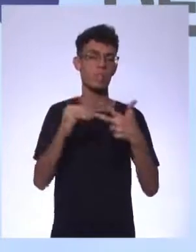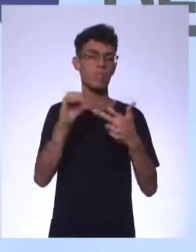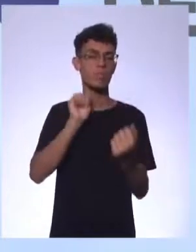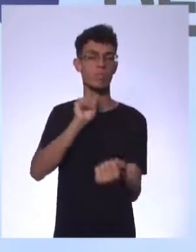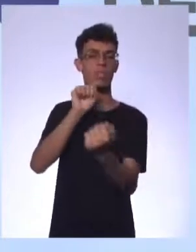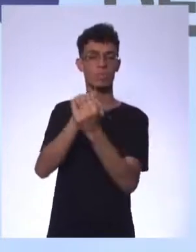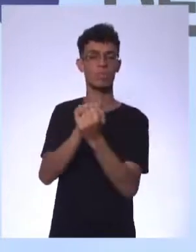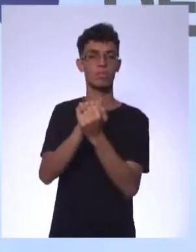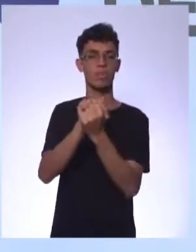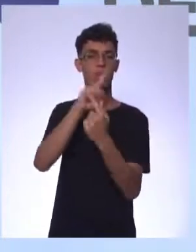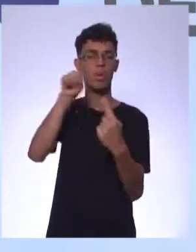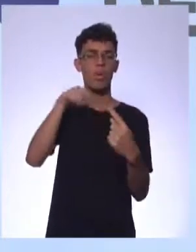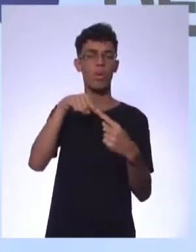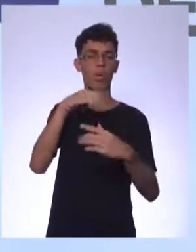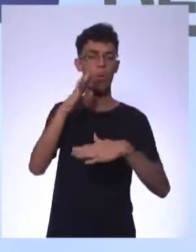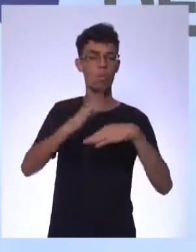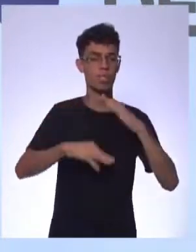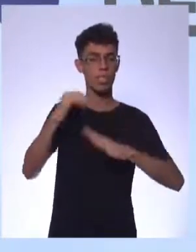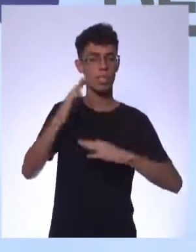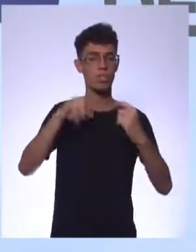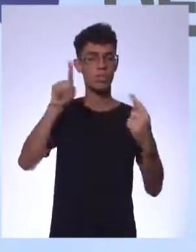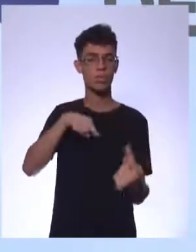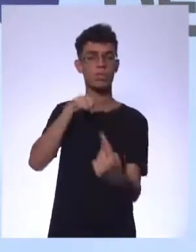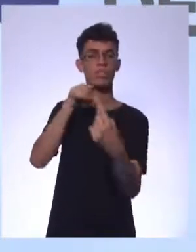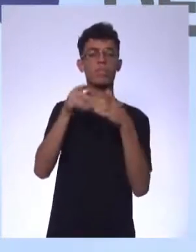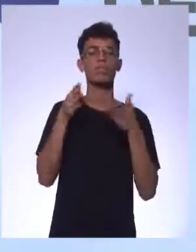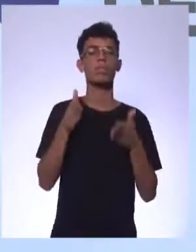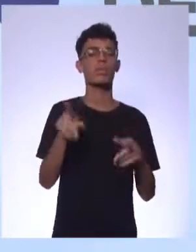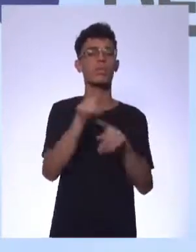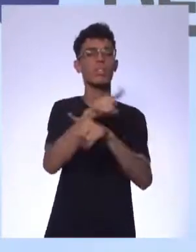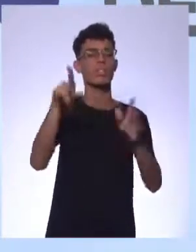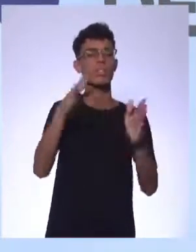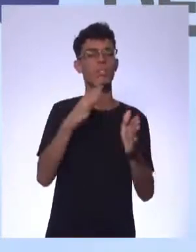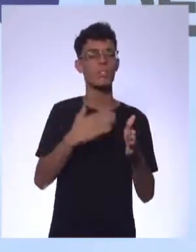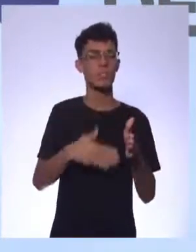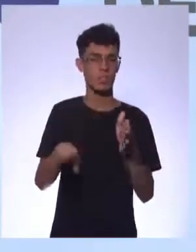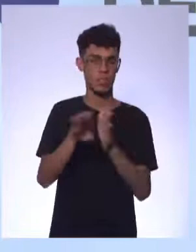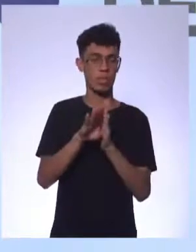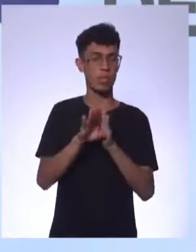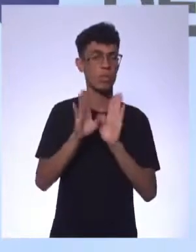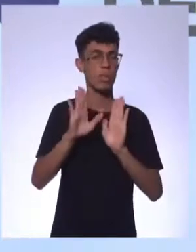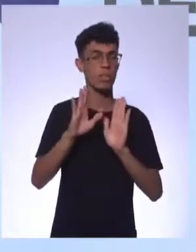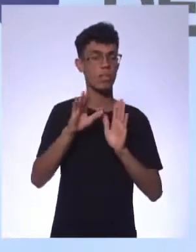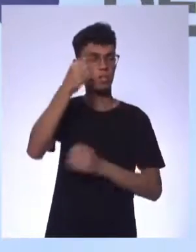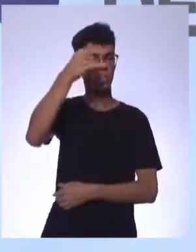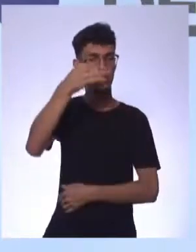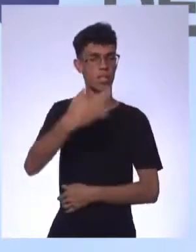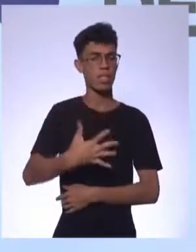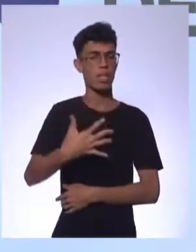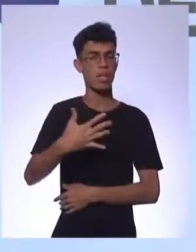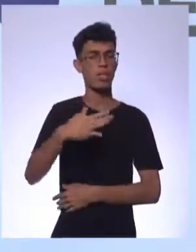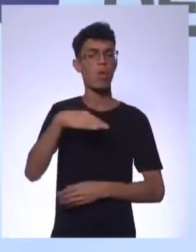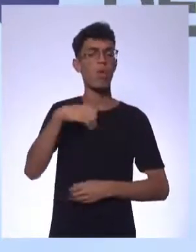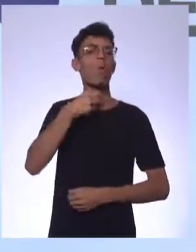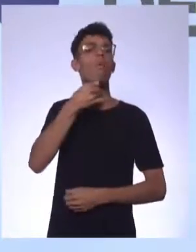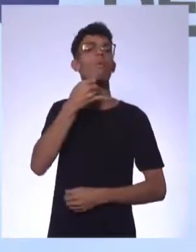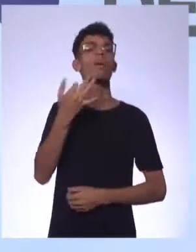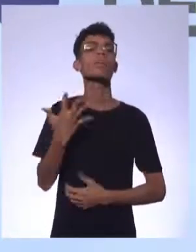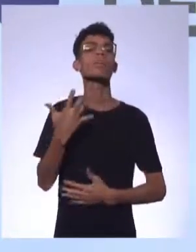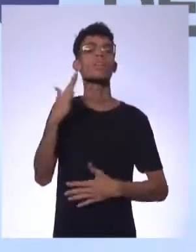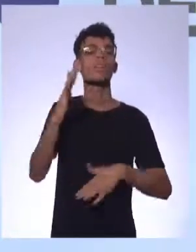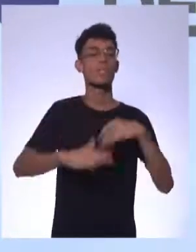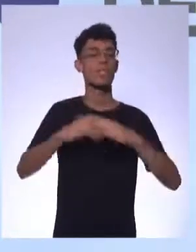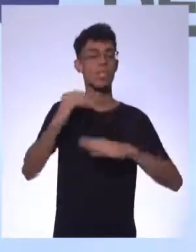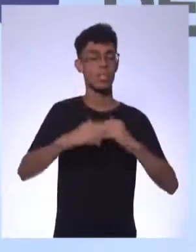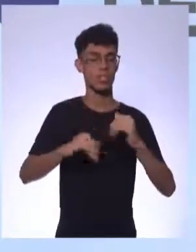nada, vamos para o objetivo e as habilidades da aula de hoje. Para você que está começando agora, sempre começamos assim, explicando quais são as habilidades e direcionando a